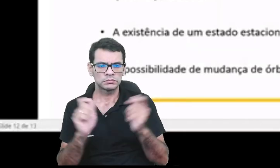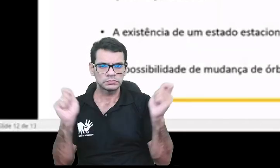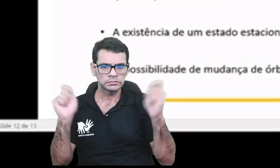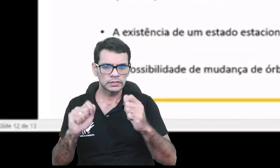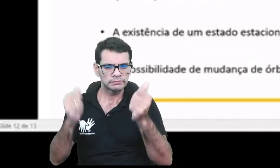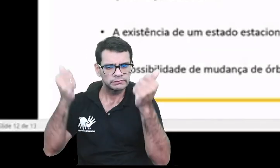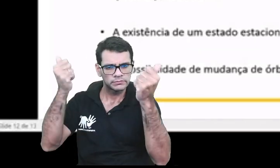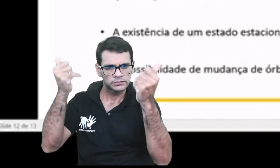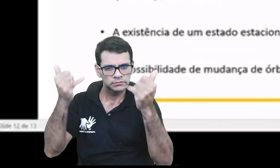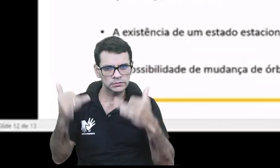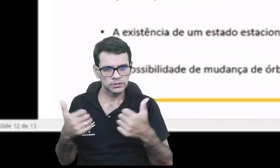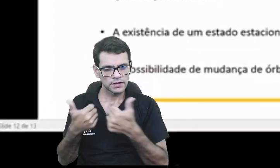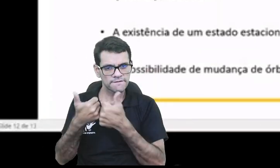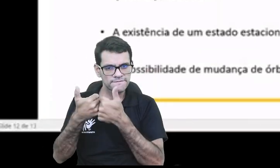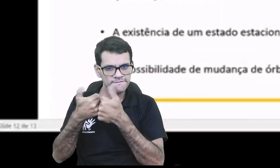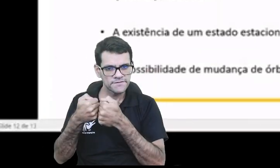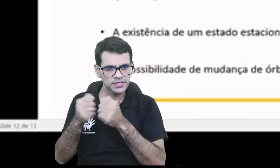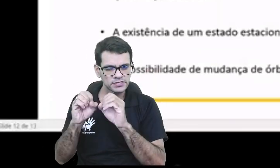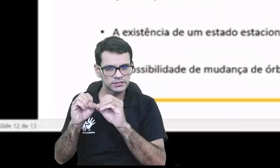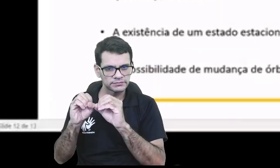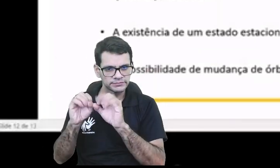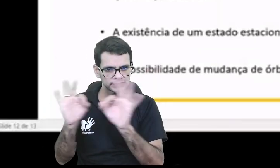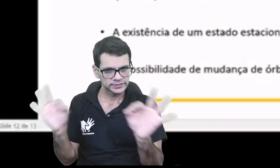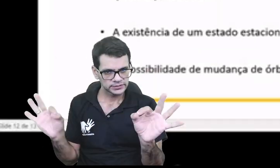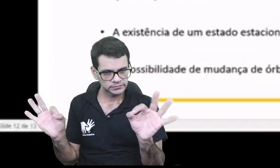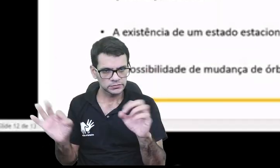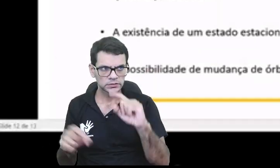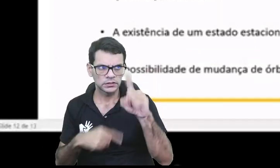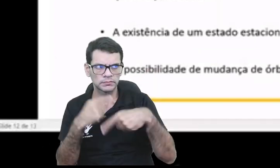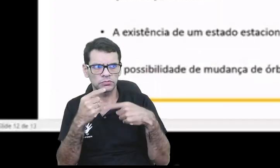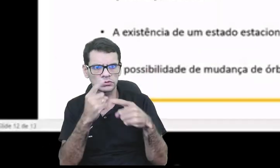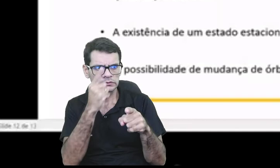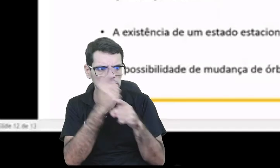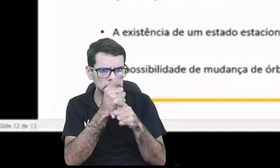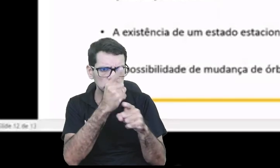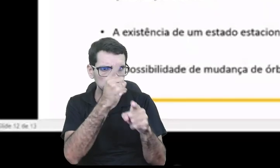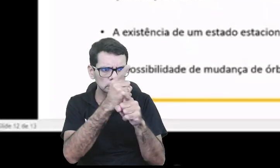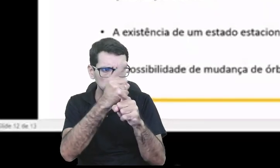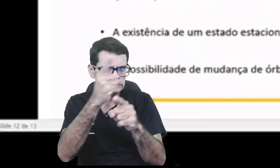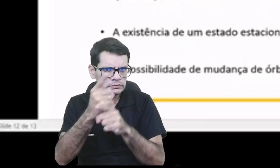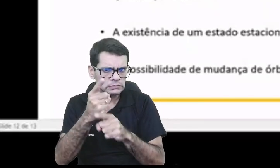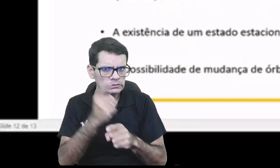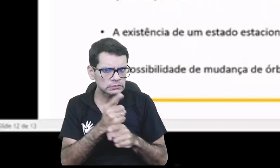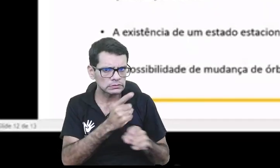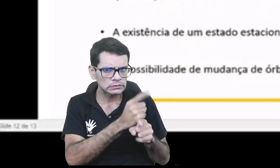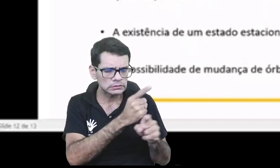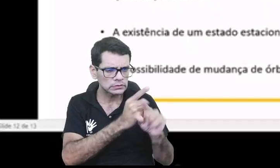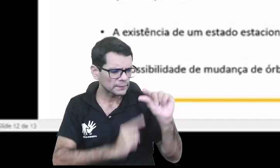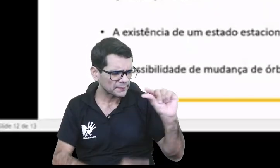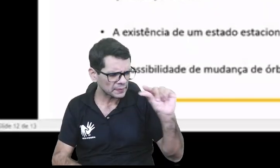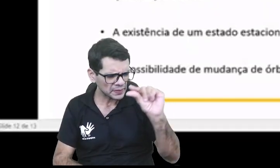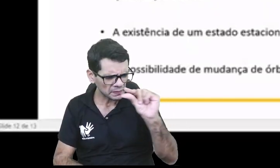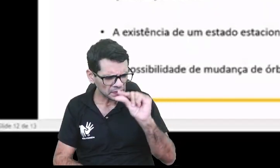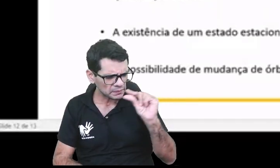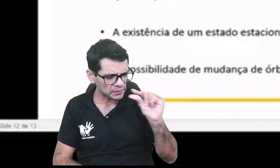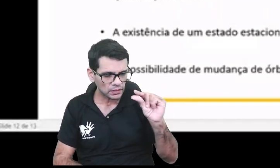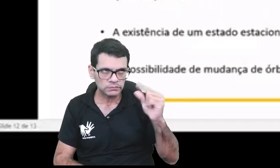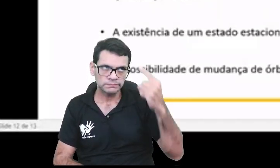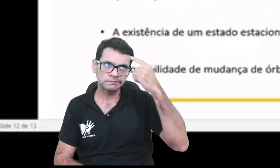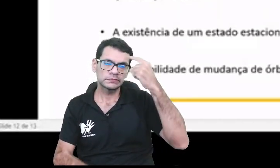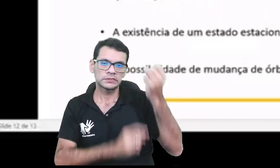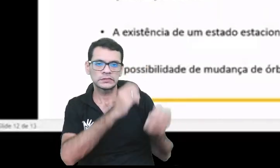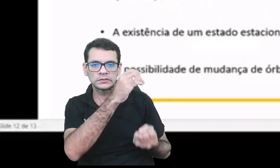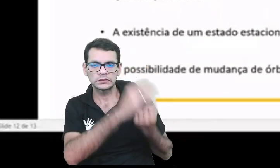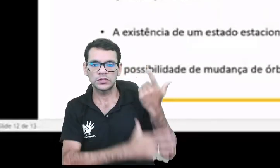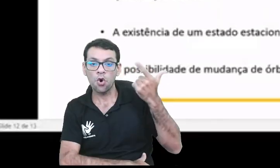física clássica, mas como eles começaram a descobrir partículas muito pequenas, eles tiveram que desenvolver outro tipo